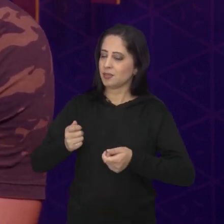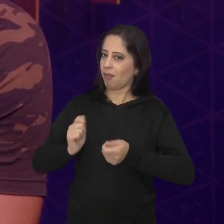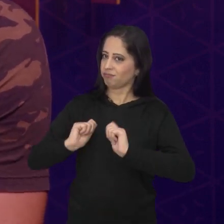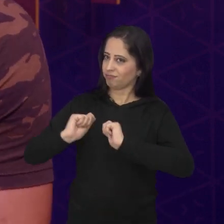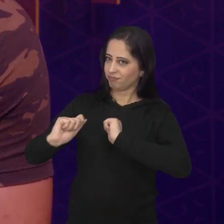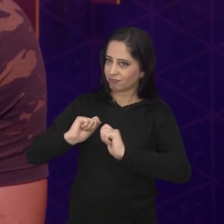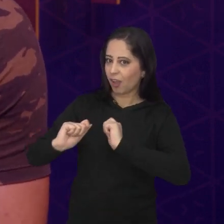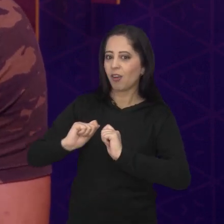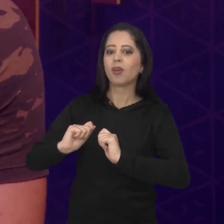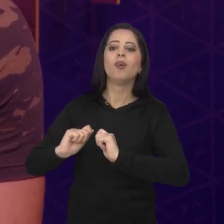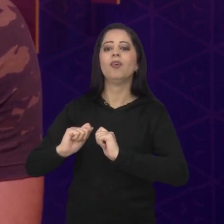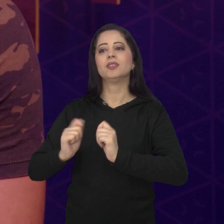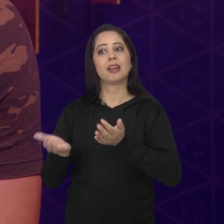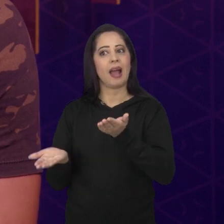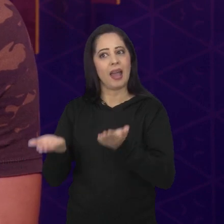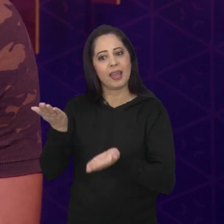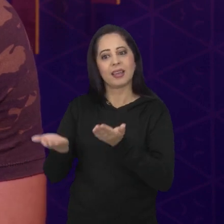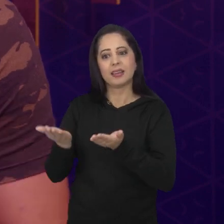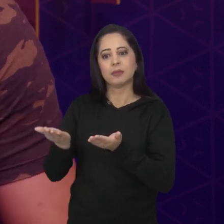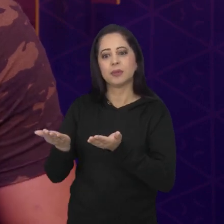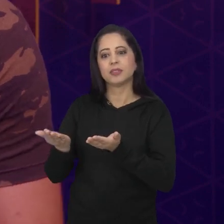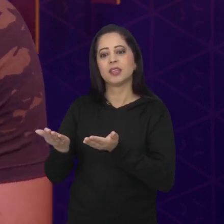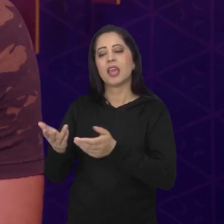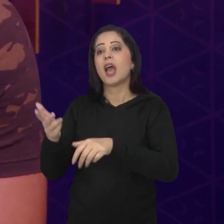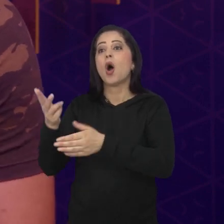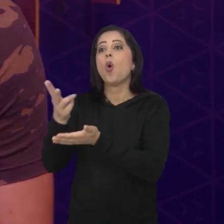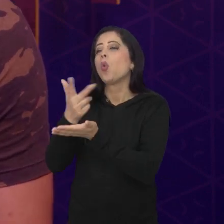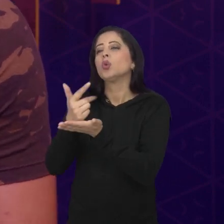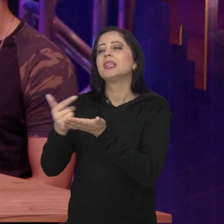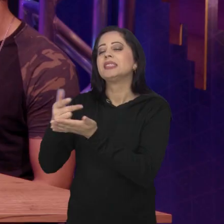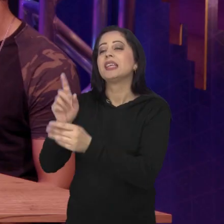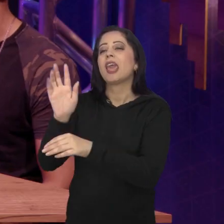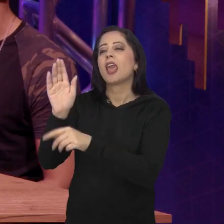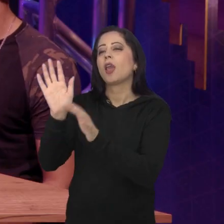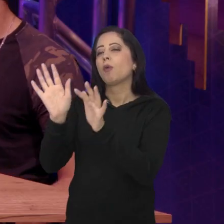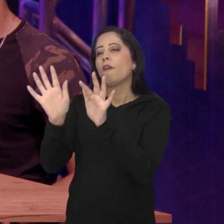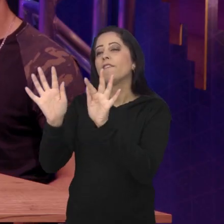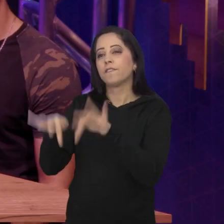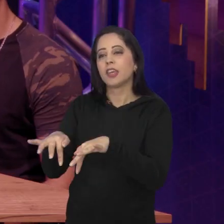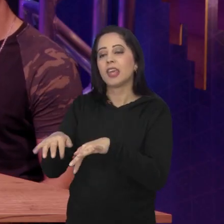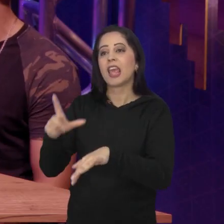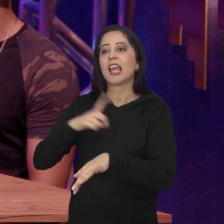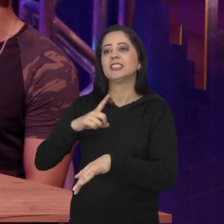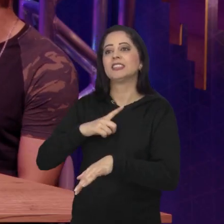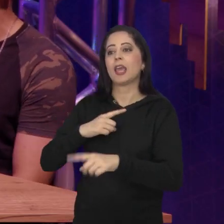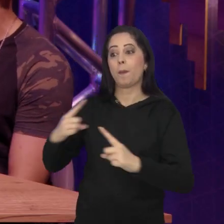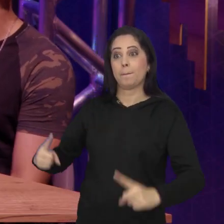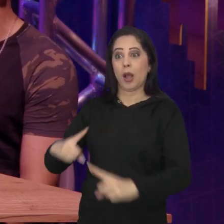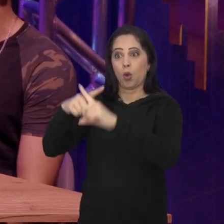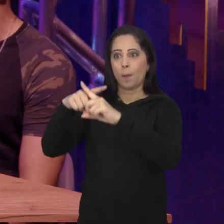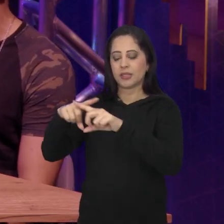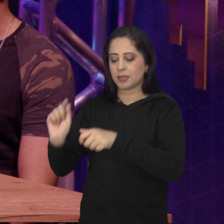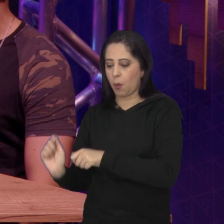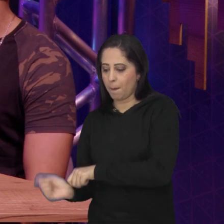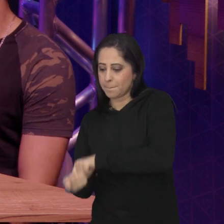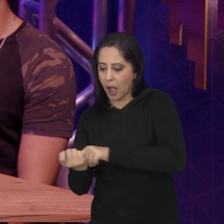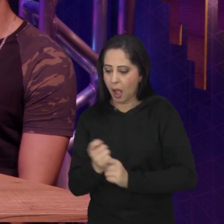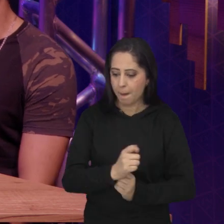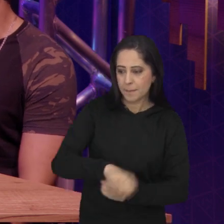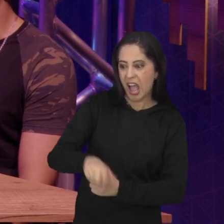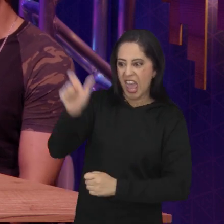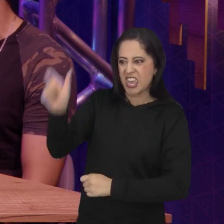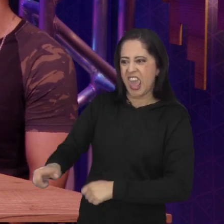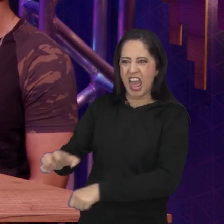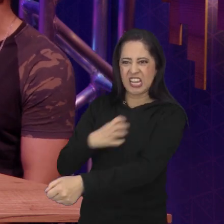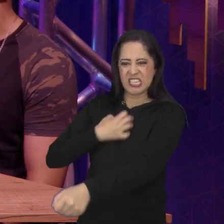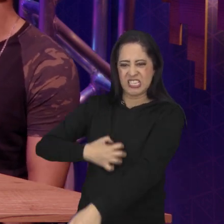alegria, né? Inclusive tem no final do filme lá que ela vai jogar uma partida, acho que de hóquei, né? E